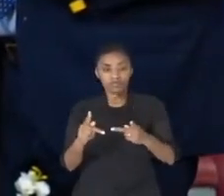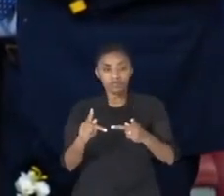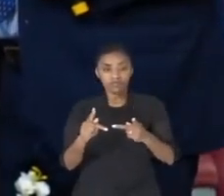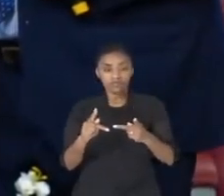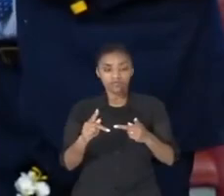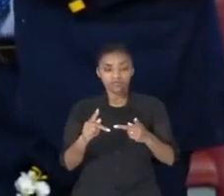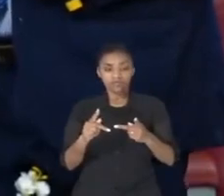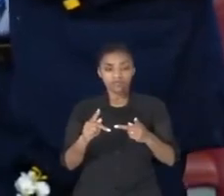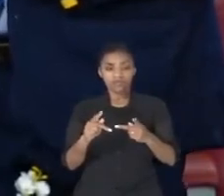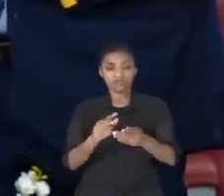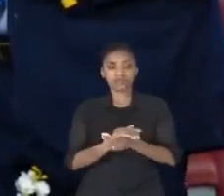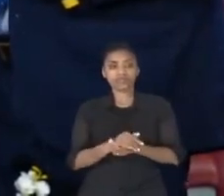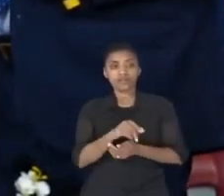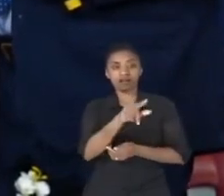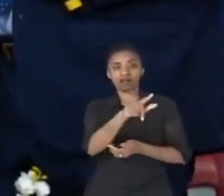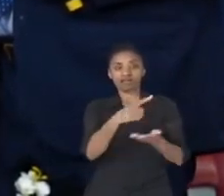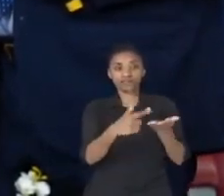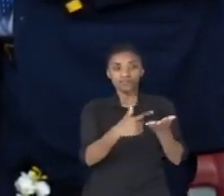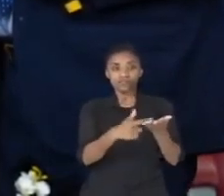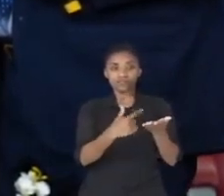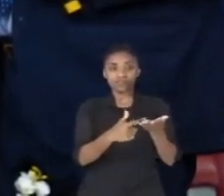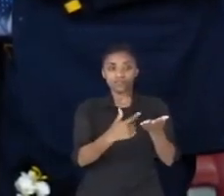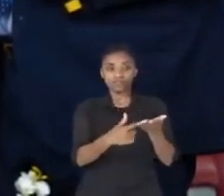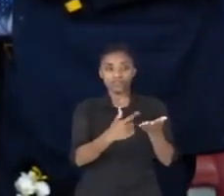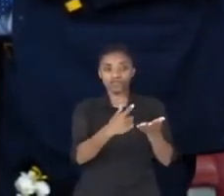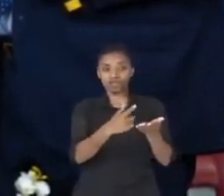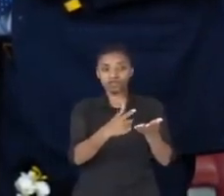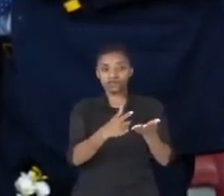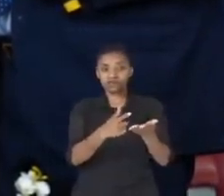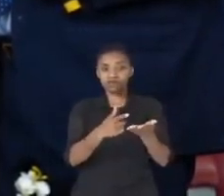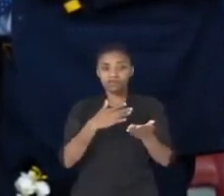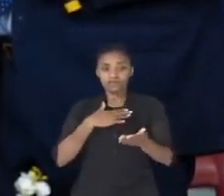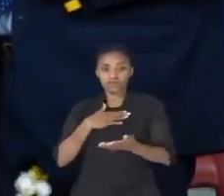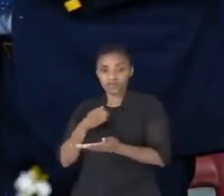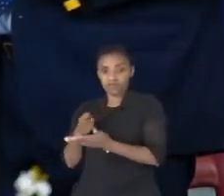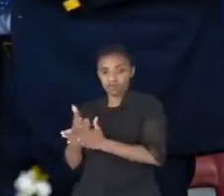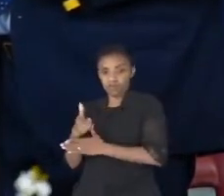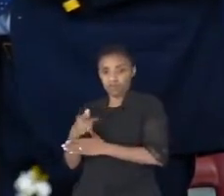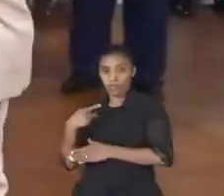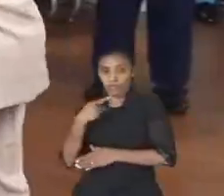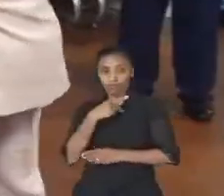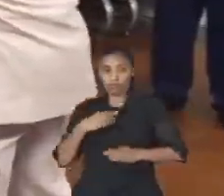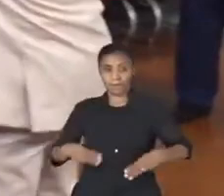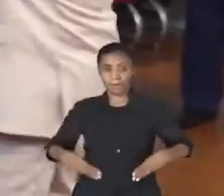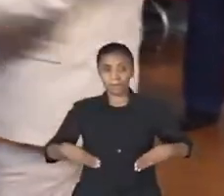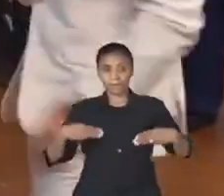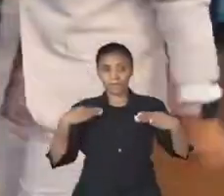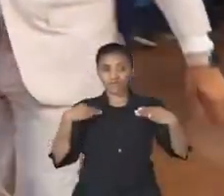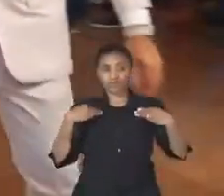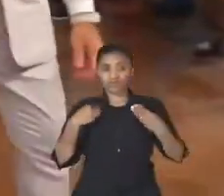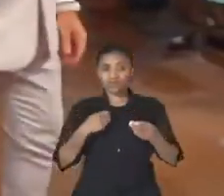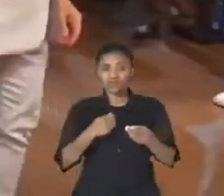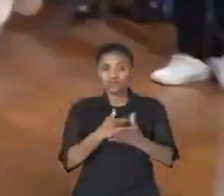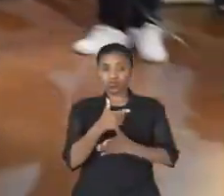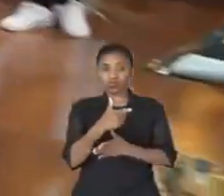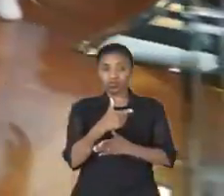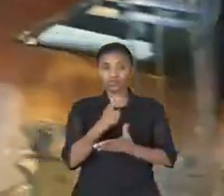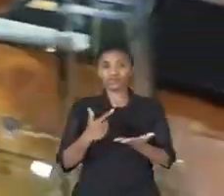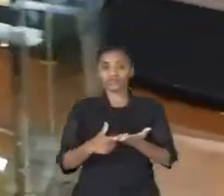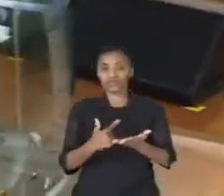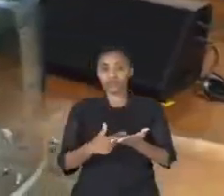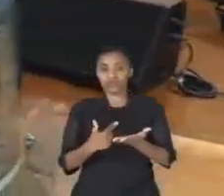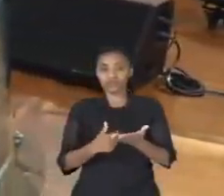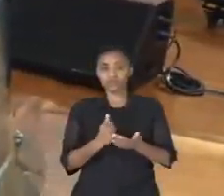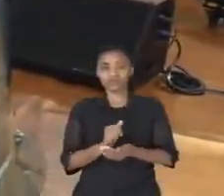mais. Você vê o valor e cobra da minha esposa, que hoje eu estou acompanhando com a minha esposa, tá bom? E ela paga o livro para mim depois, tá bom? Esse é o